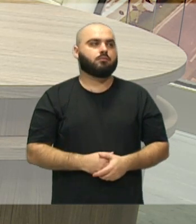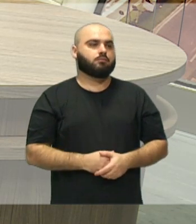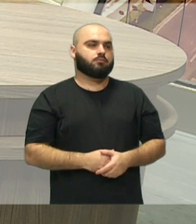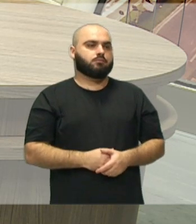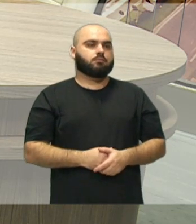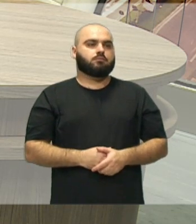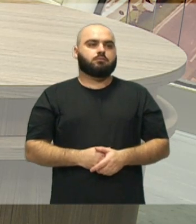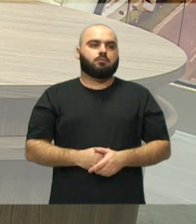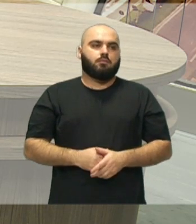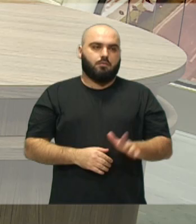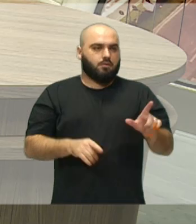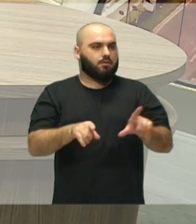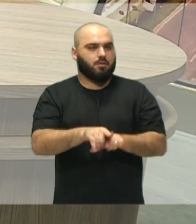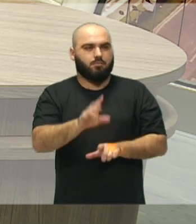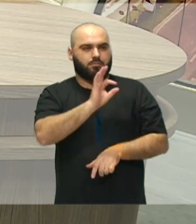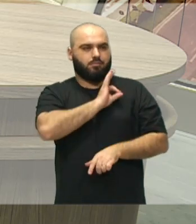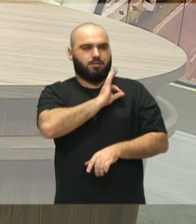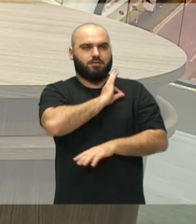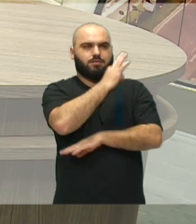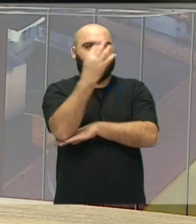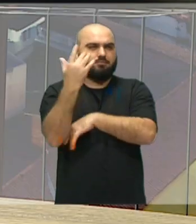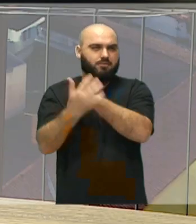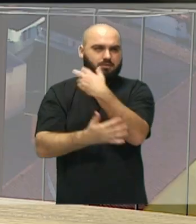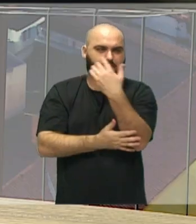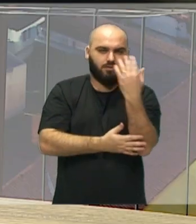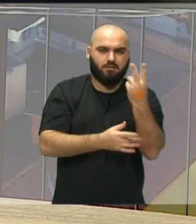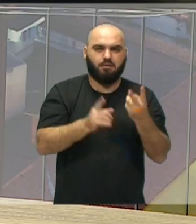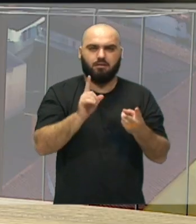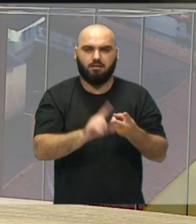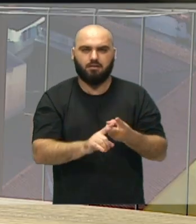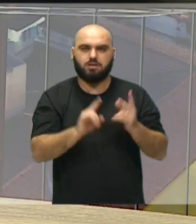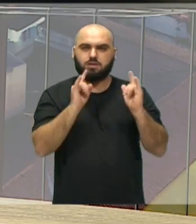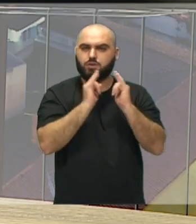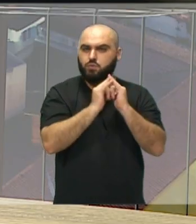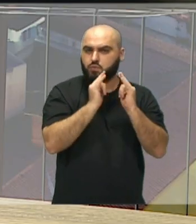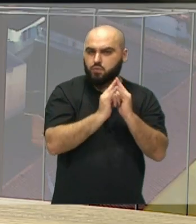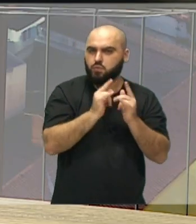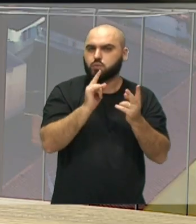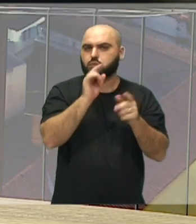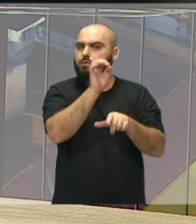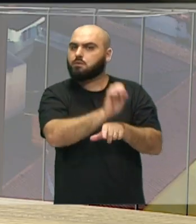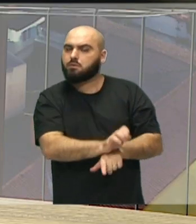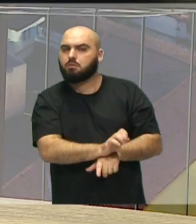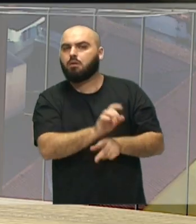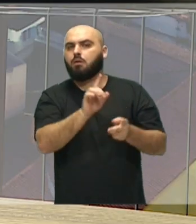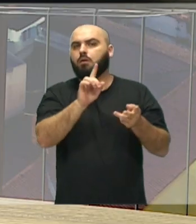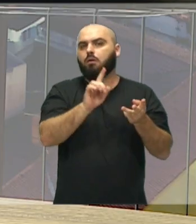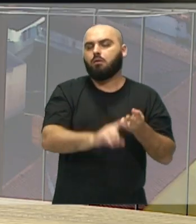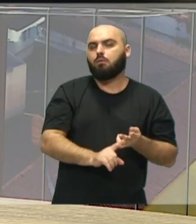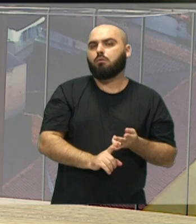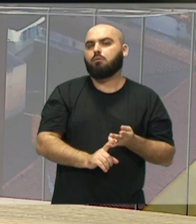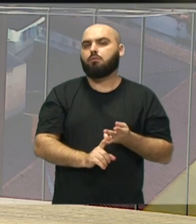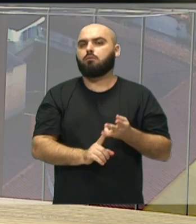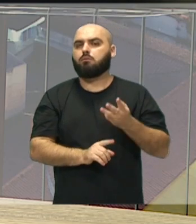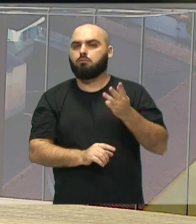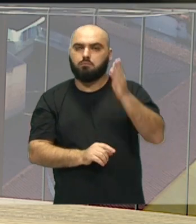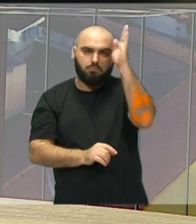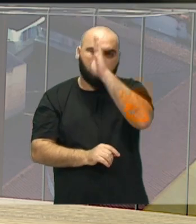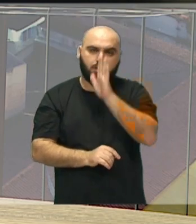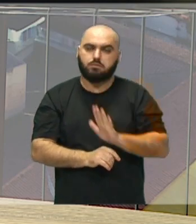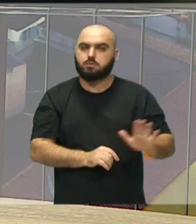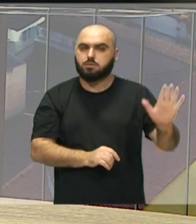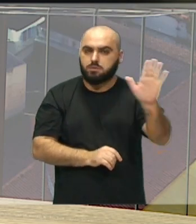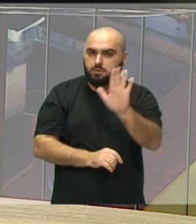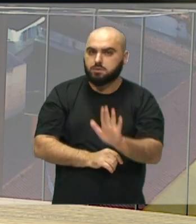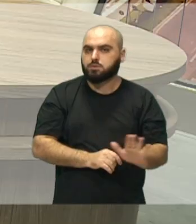de polícias ambientais quanto dos institutos, tanto estadual quanto o Instituto Brasileiro,